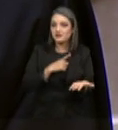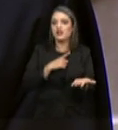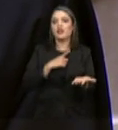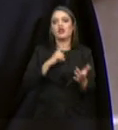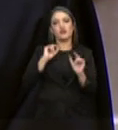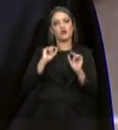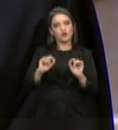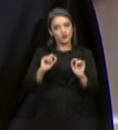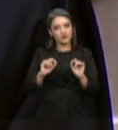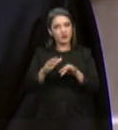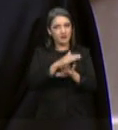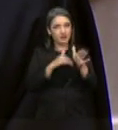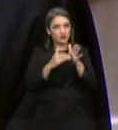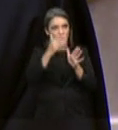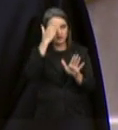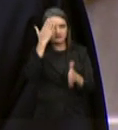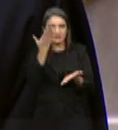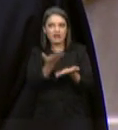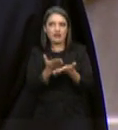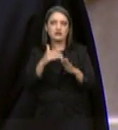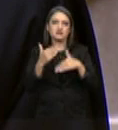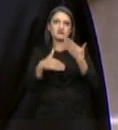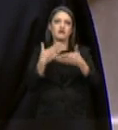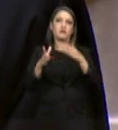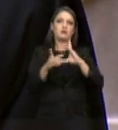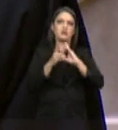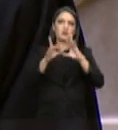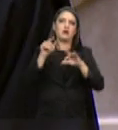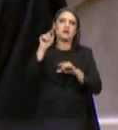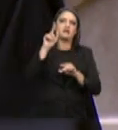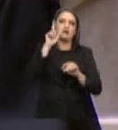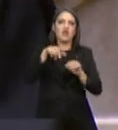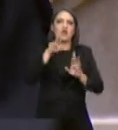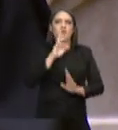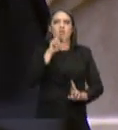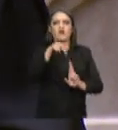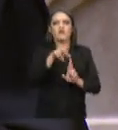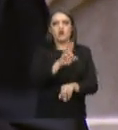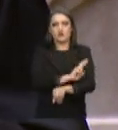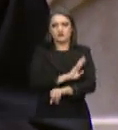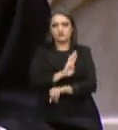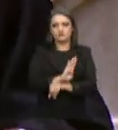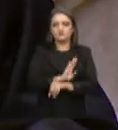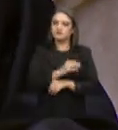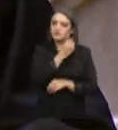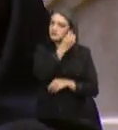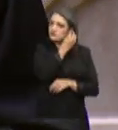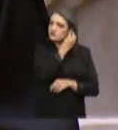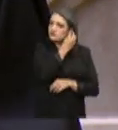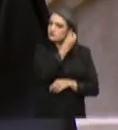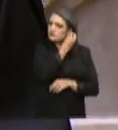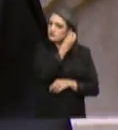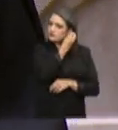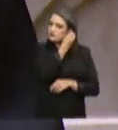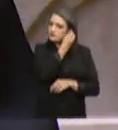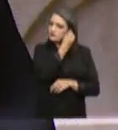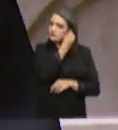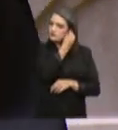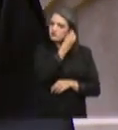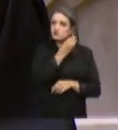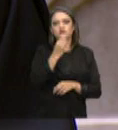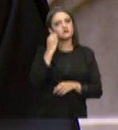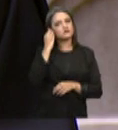a todos os que acreditam no desenvolvimento de uma democracia forte e verdadeiramente Cidadã as